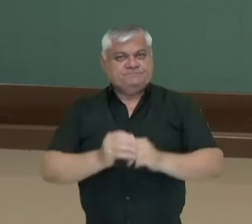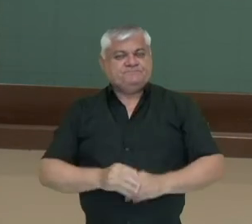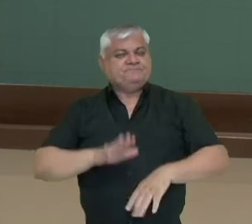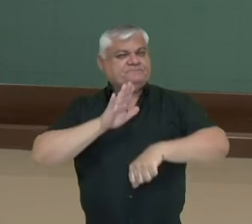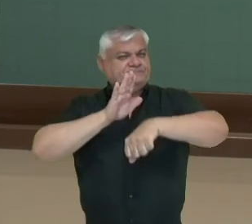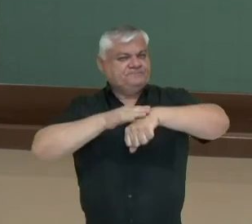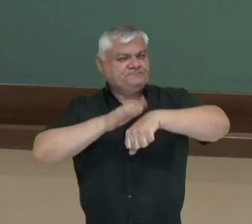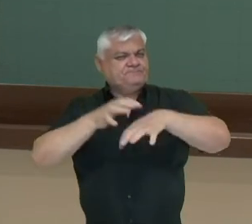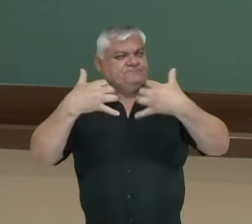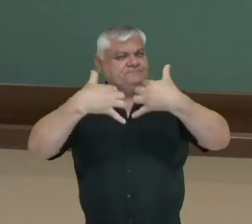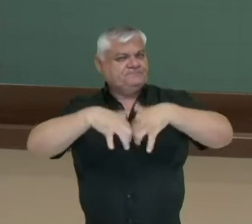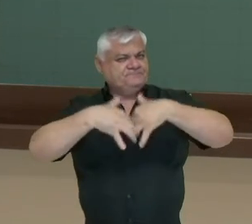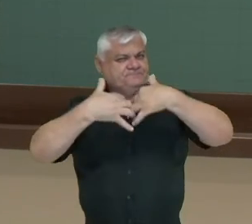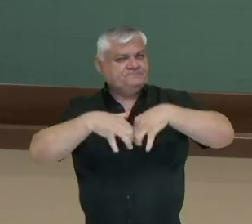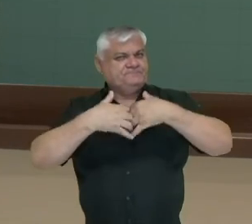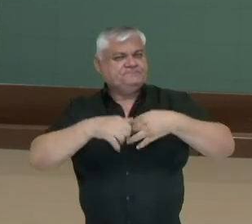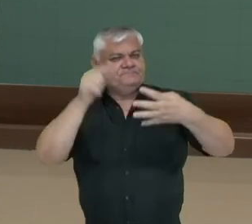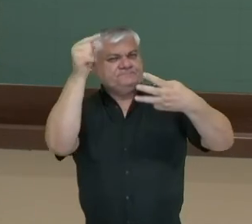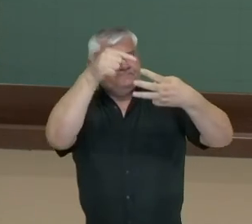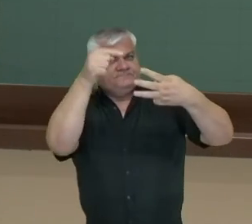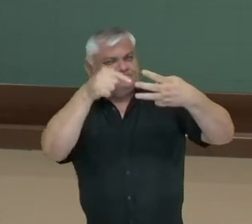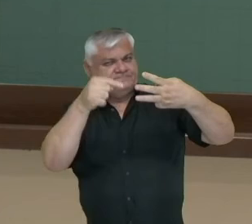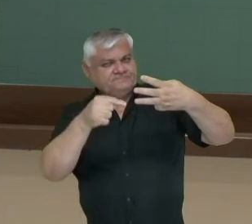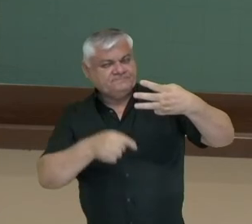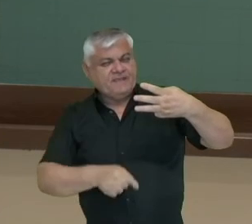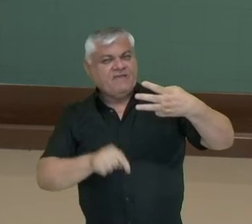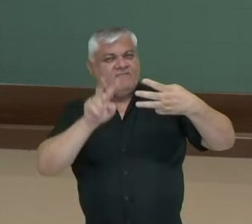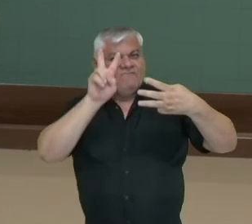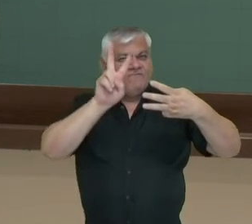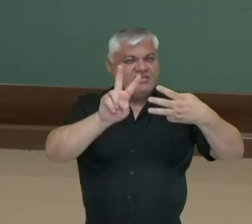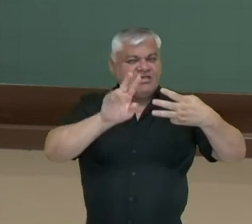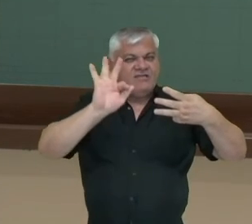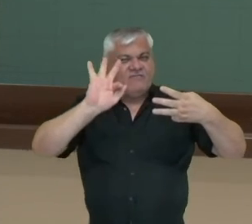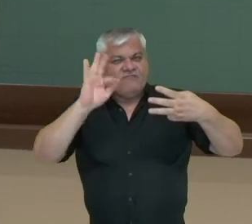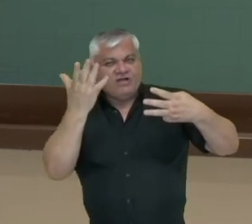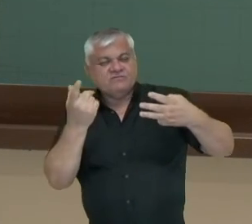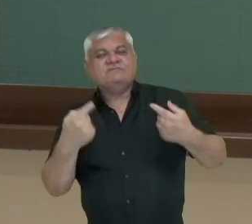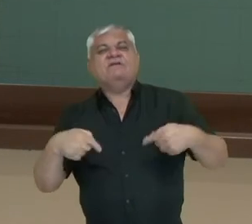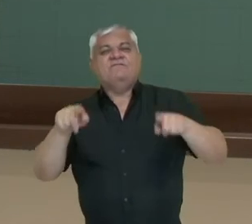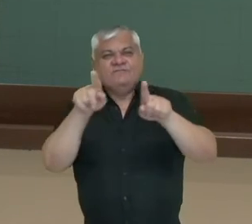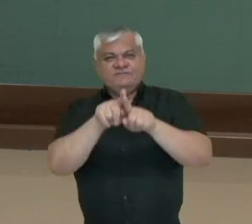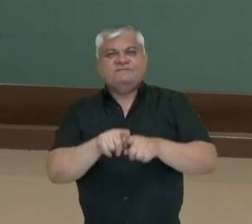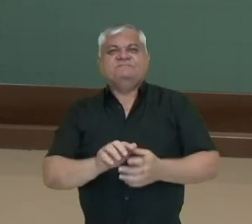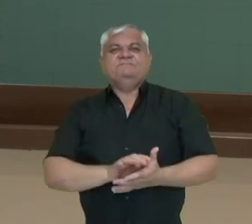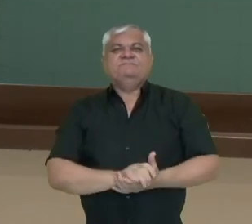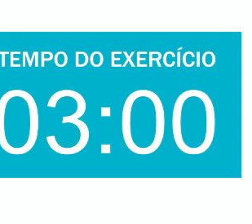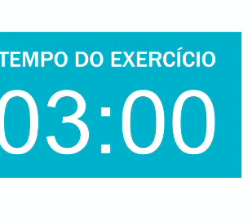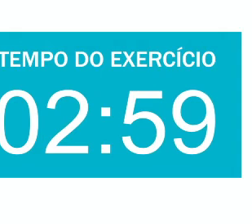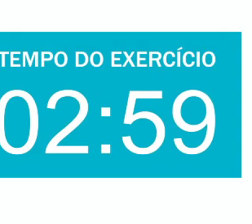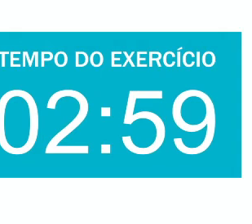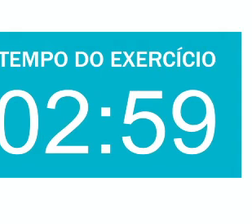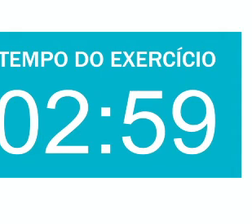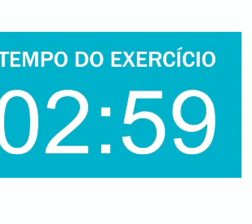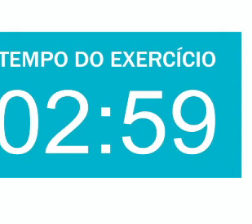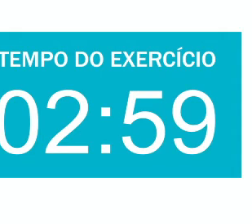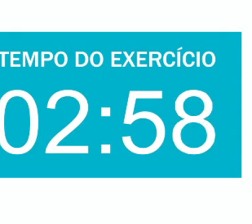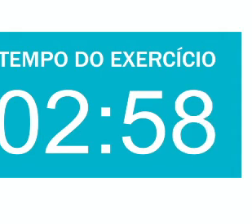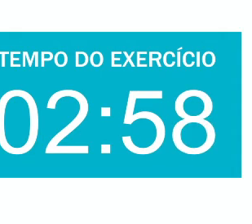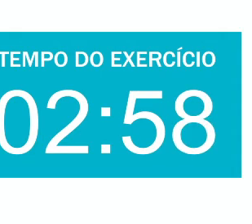tempinho para vocês analisarem quais são verdadeiras, quais são falsas e já voltamos a conferir.